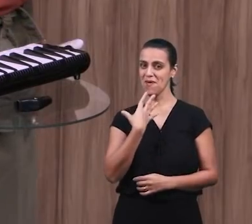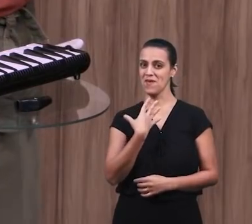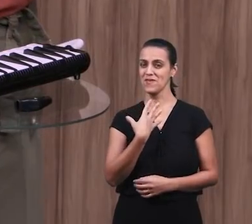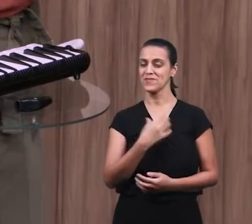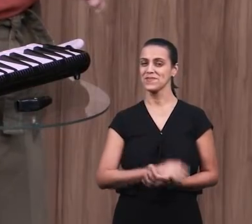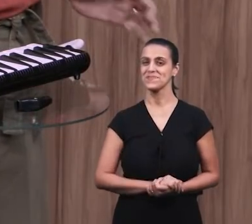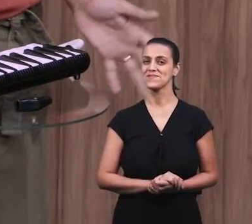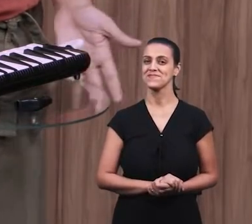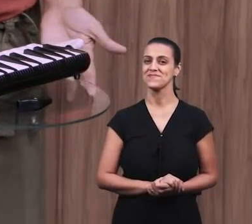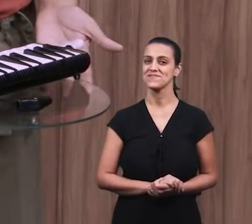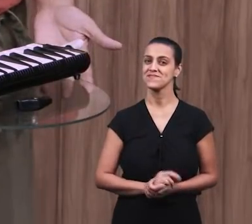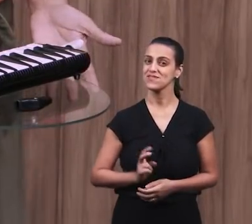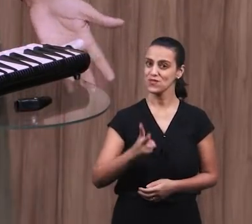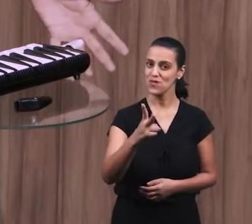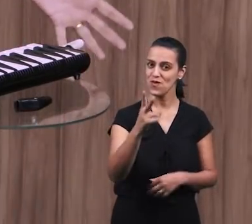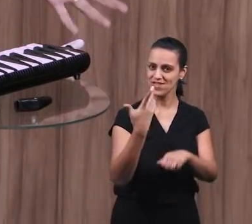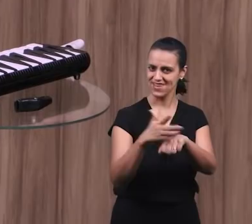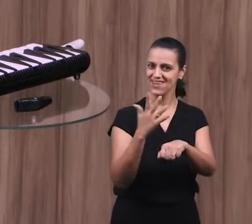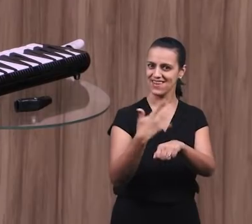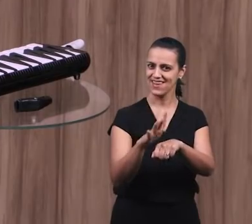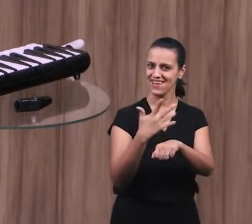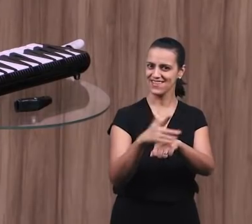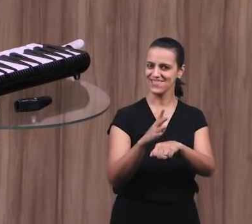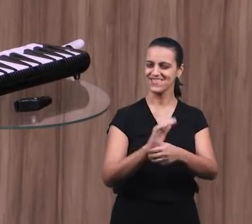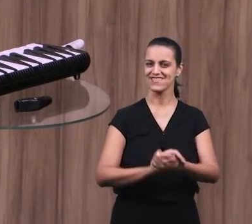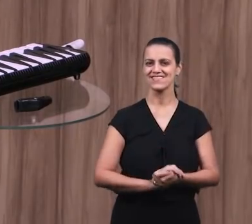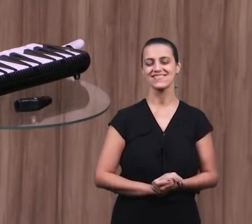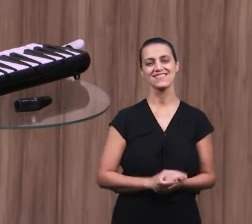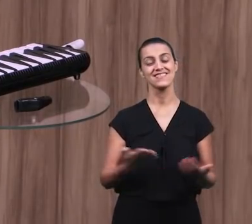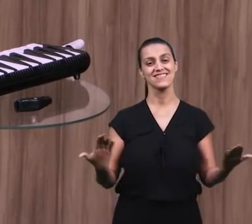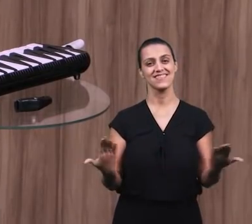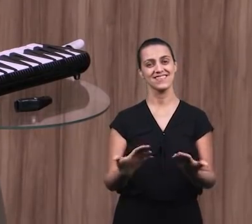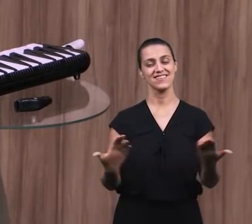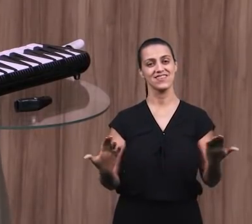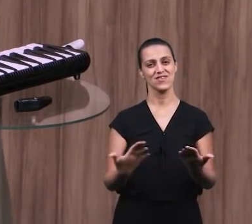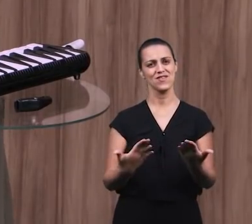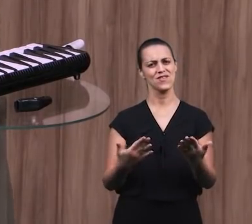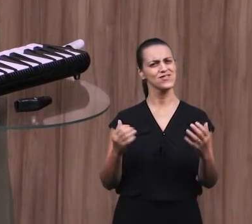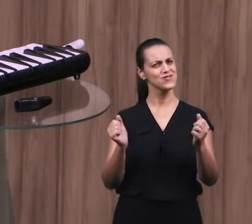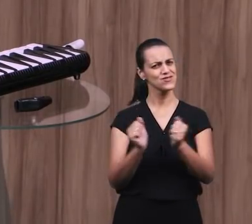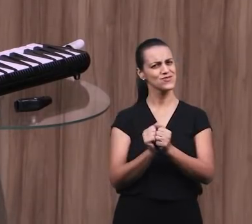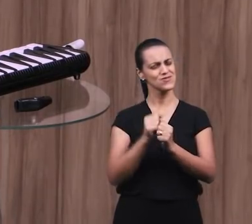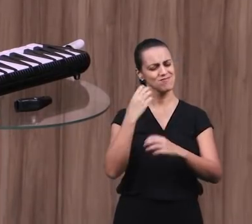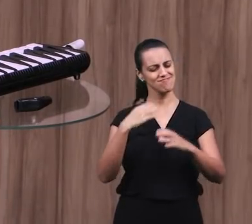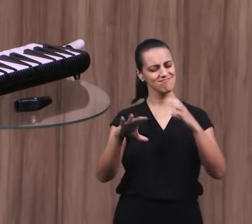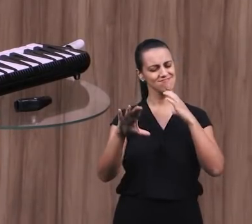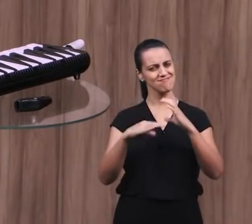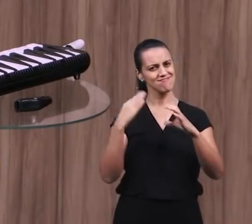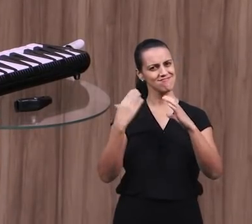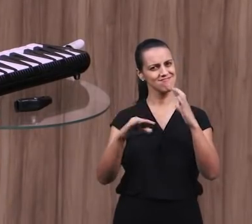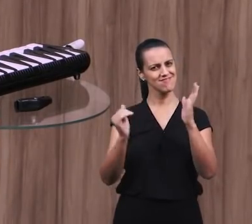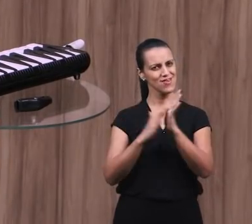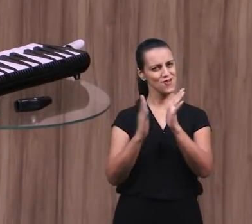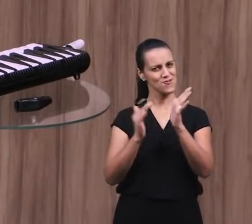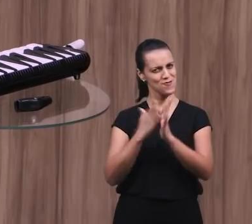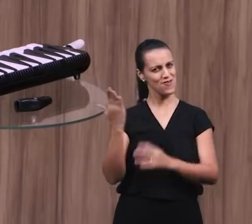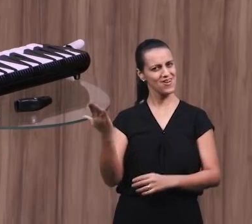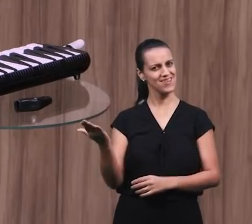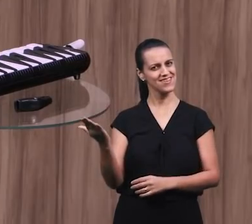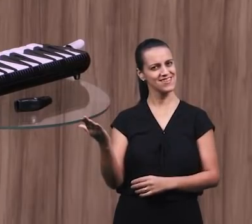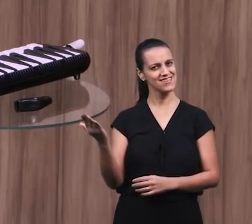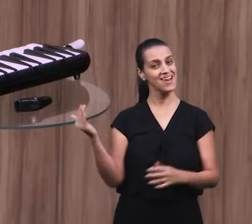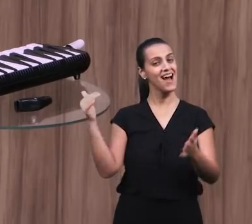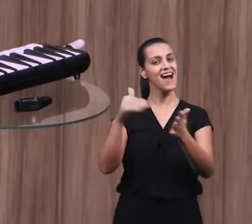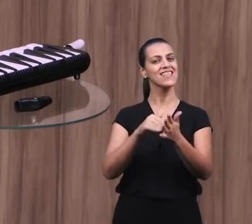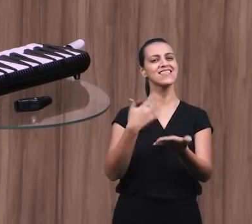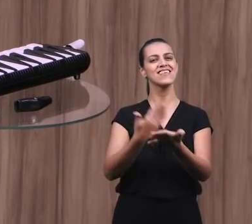Muito bom! Continue treinando. Agora vamos juntos tocar e cantar todo este louvor?